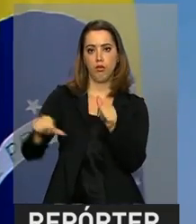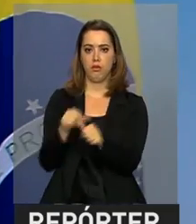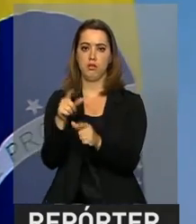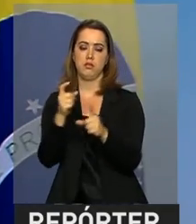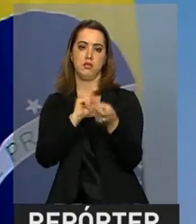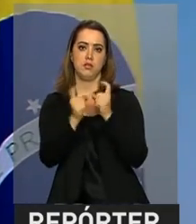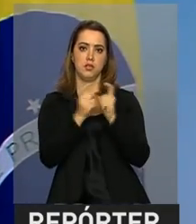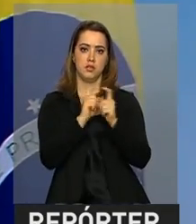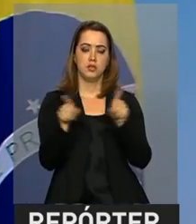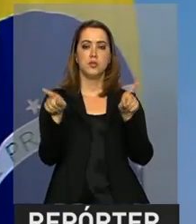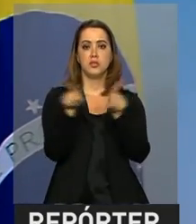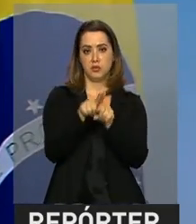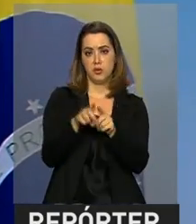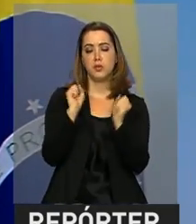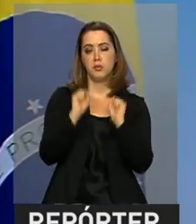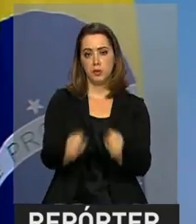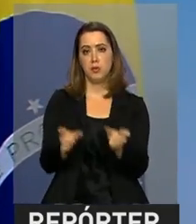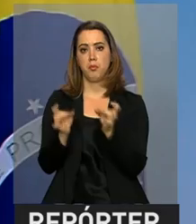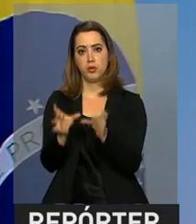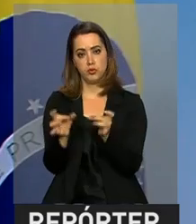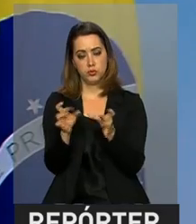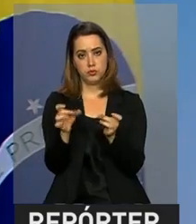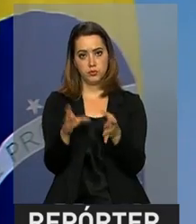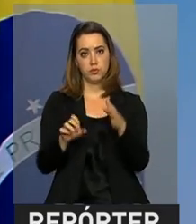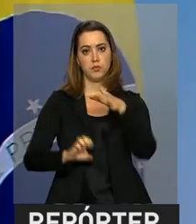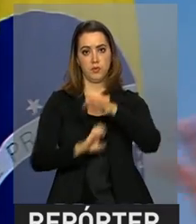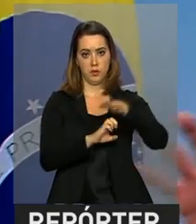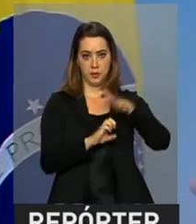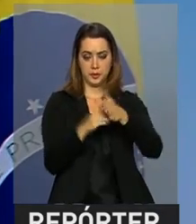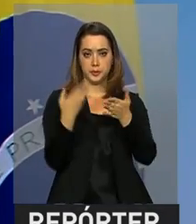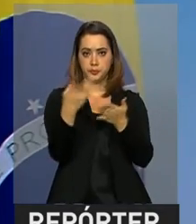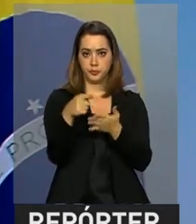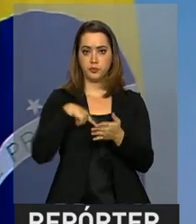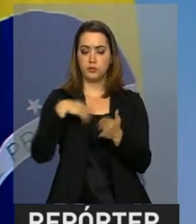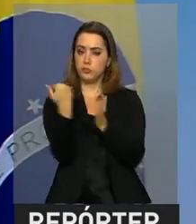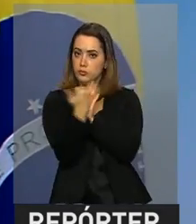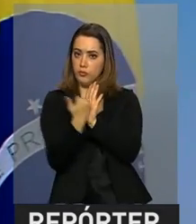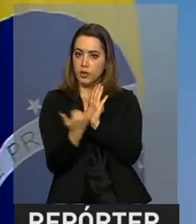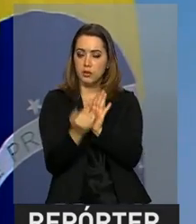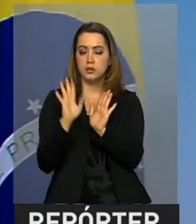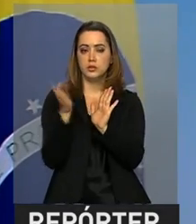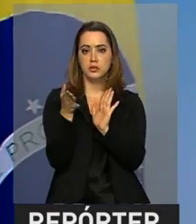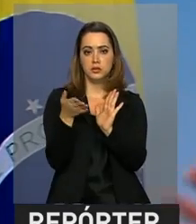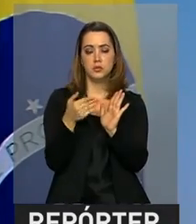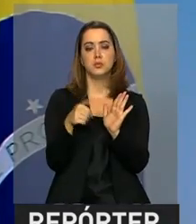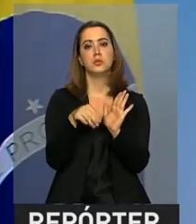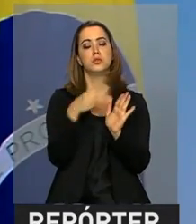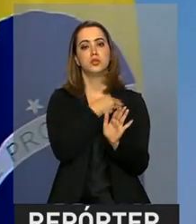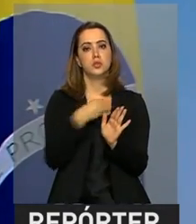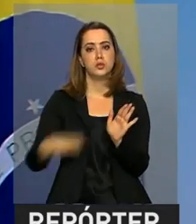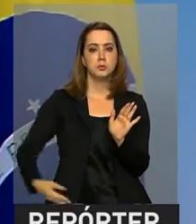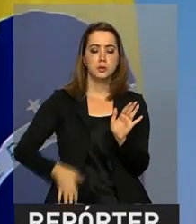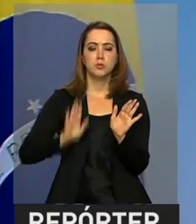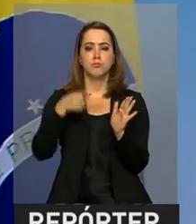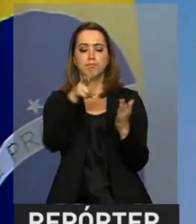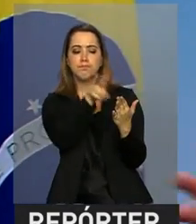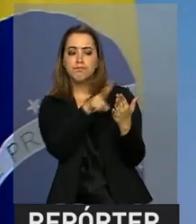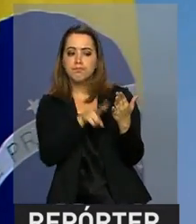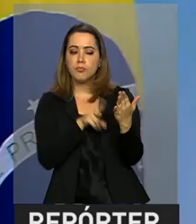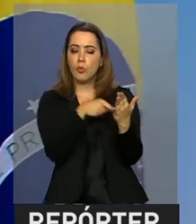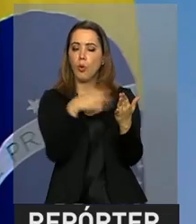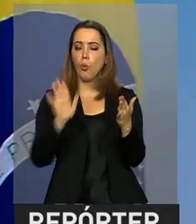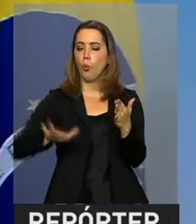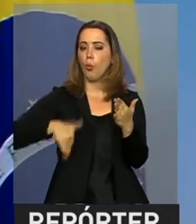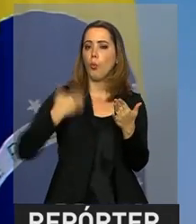maneira, desestatizadas. Também no plano da desestatização, o ministro Meirelles está levantando dados para verificar